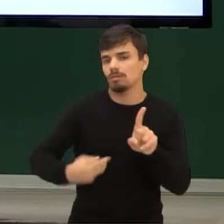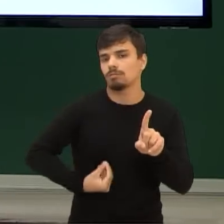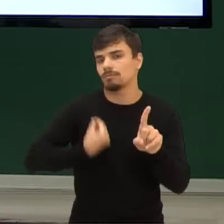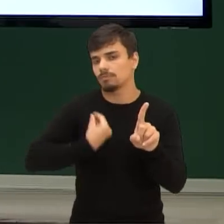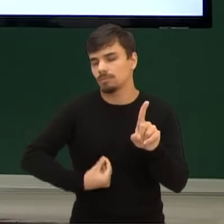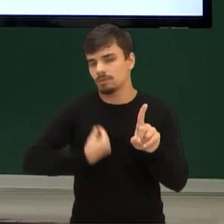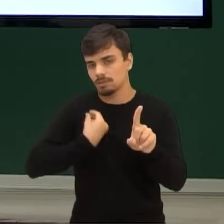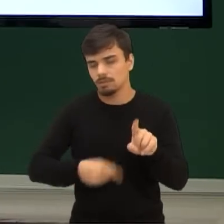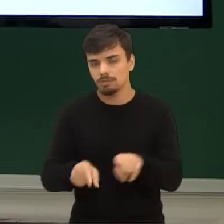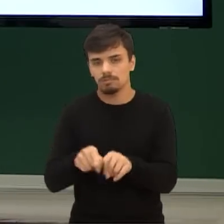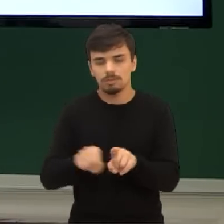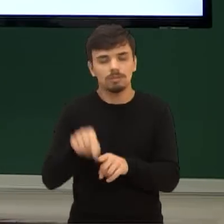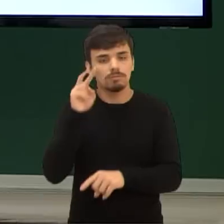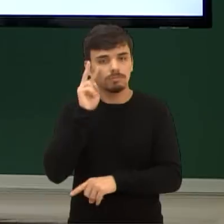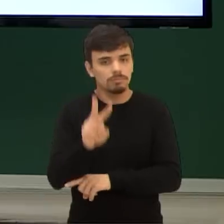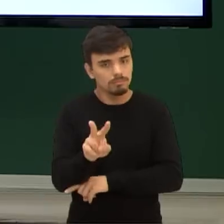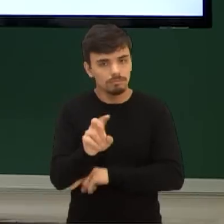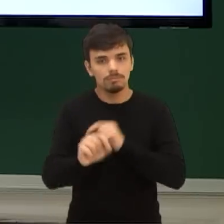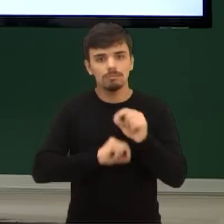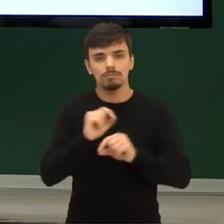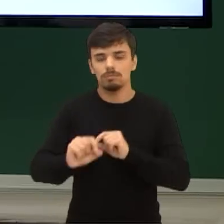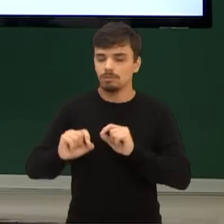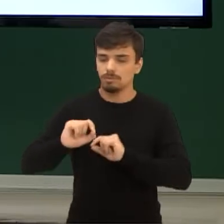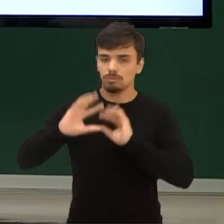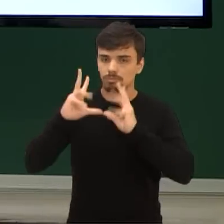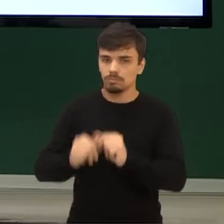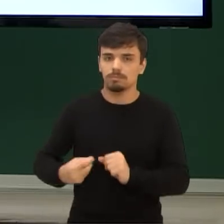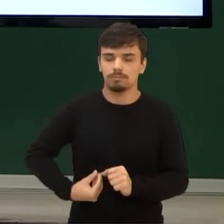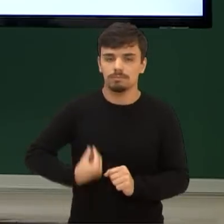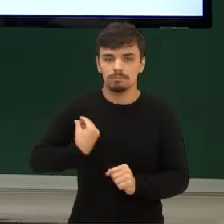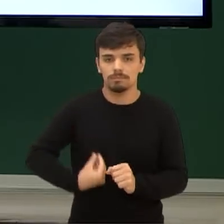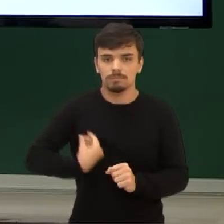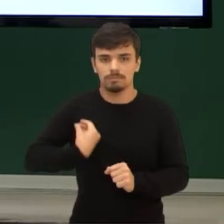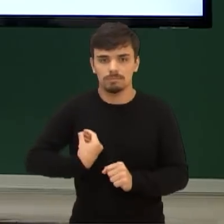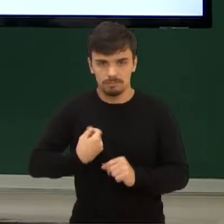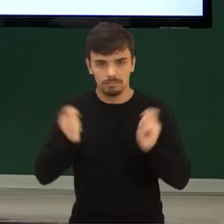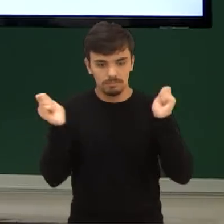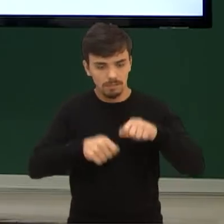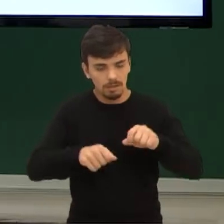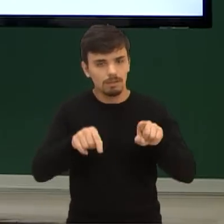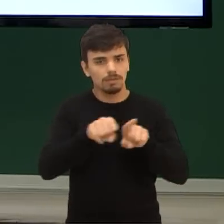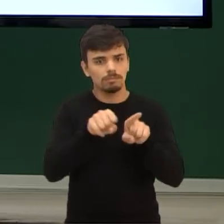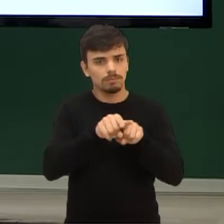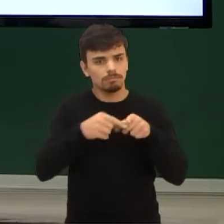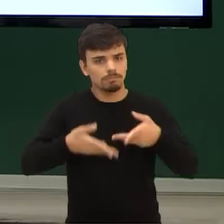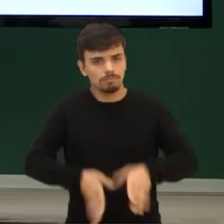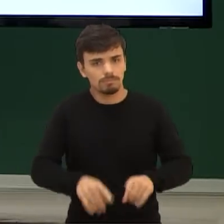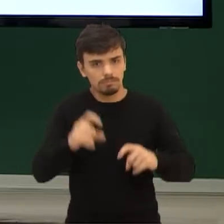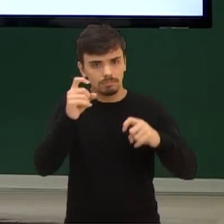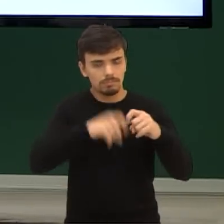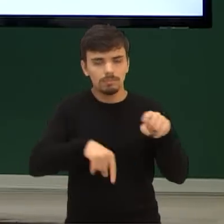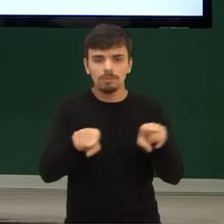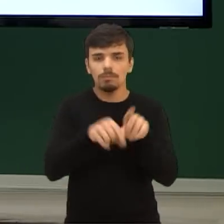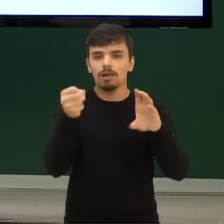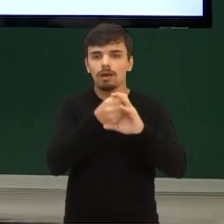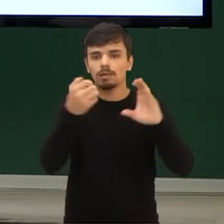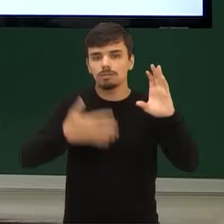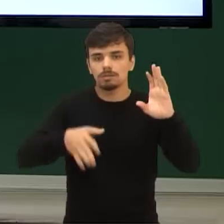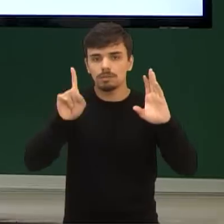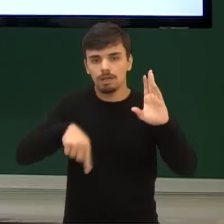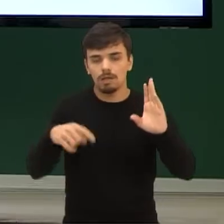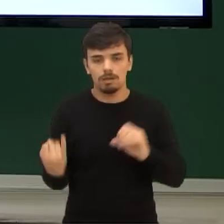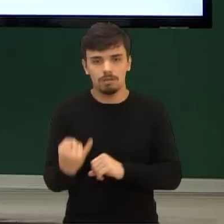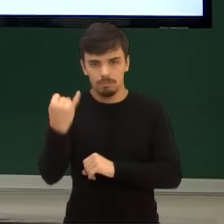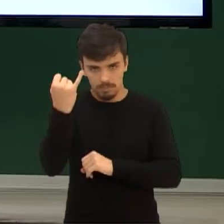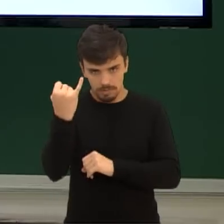que todos os seres vivos têm essa capacidade de reprodução, essa característica, e que ela é muito importante, porque ela